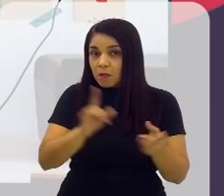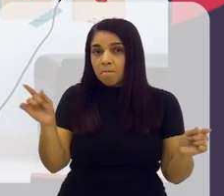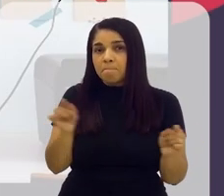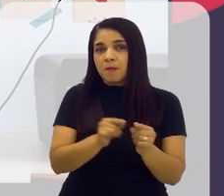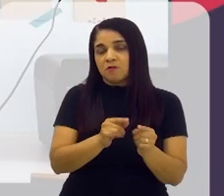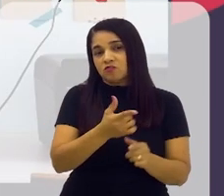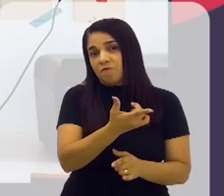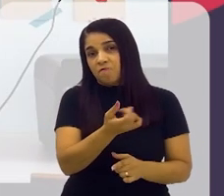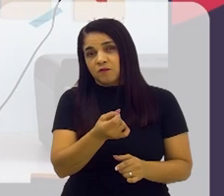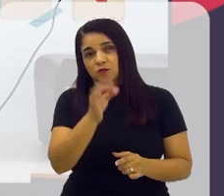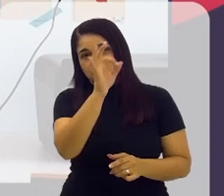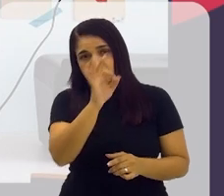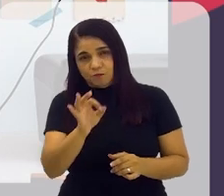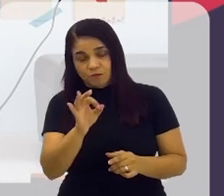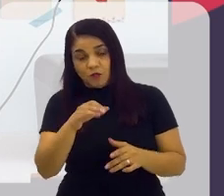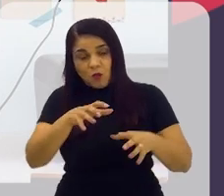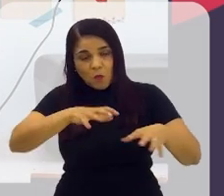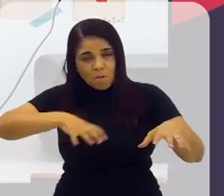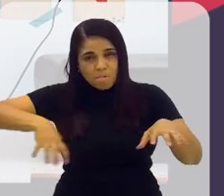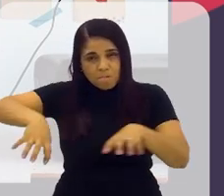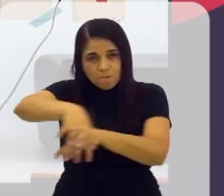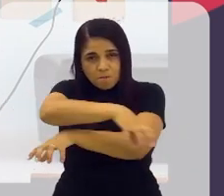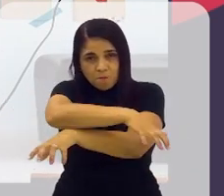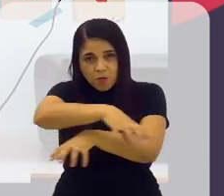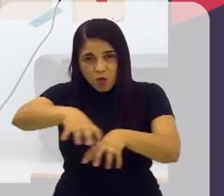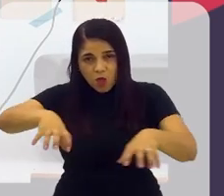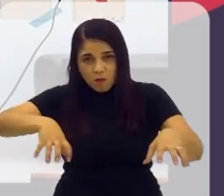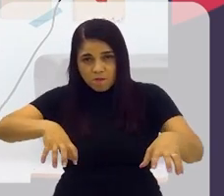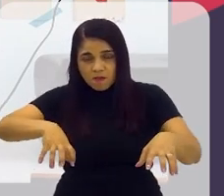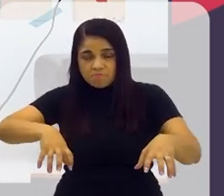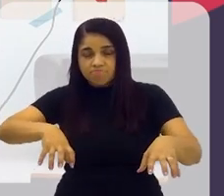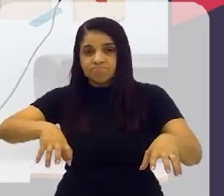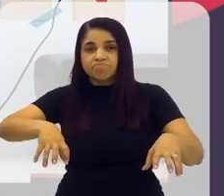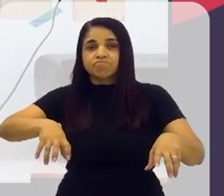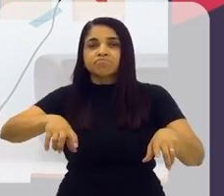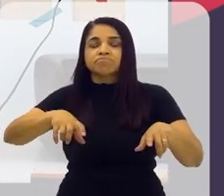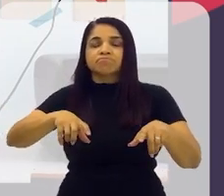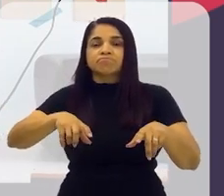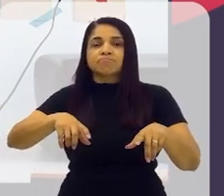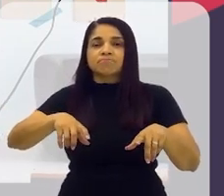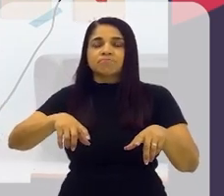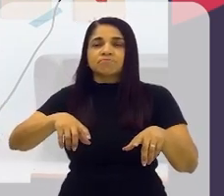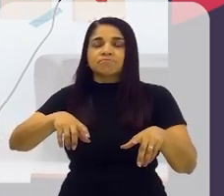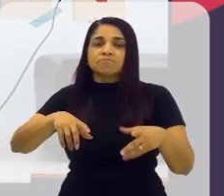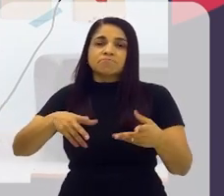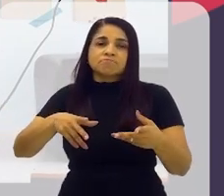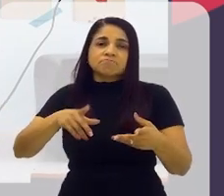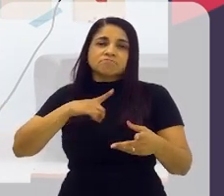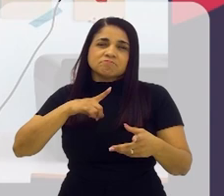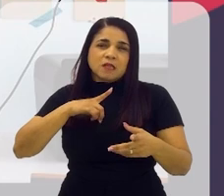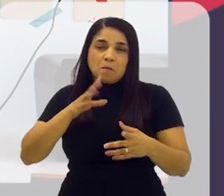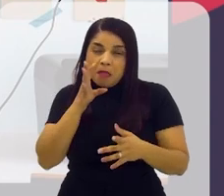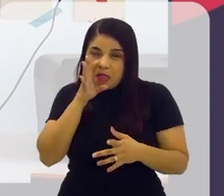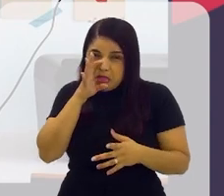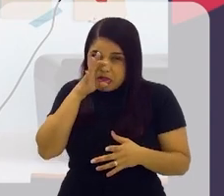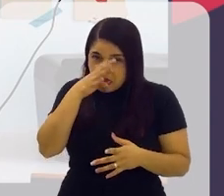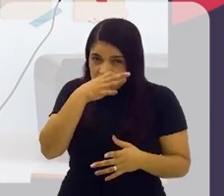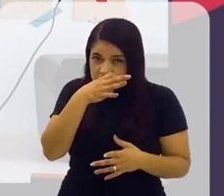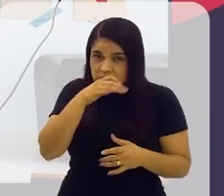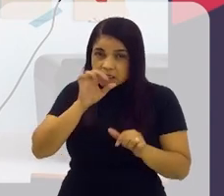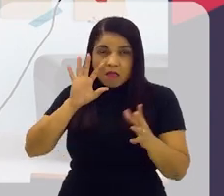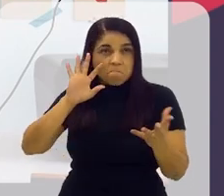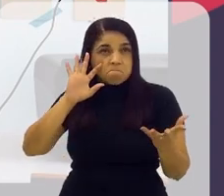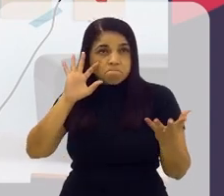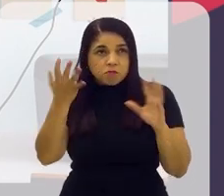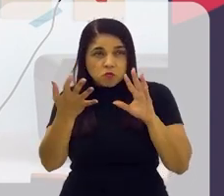já pensa que é um bioma que está sufocado, que existe, né, uma